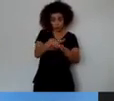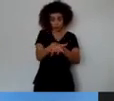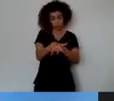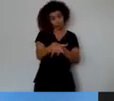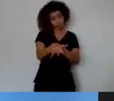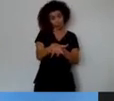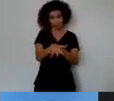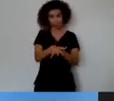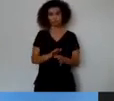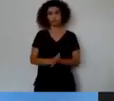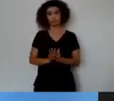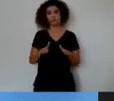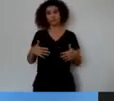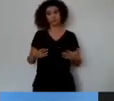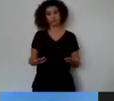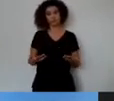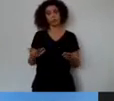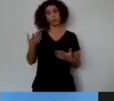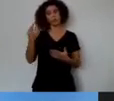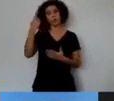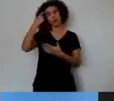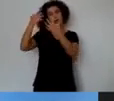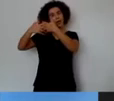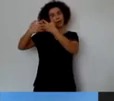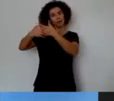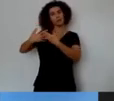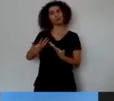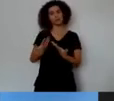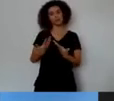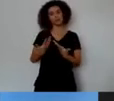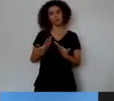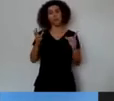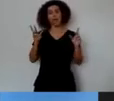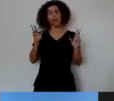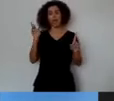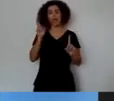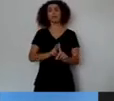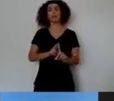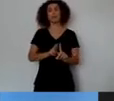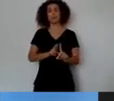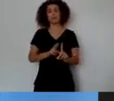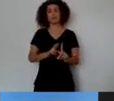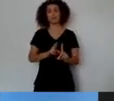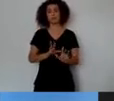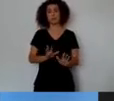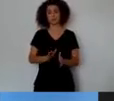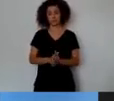nas costas de pessoas negras, né? Repensar essa ideia de representatividade mesmo, porque se nós estamos falando